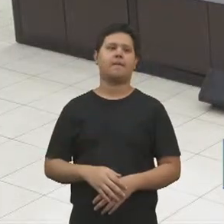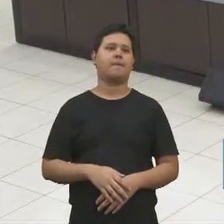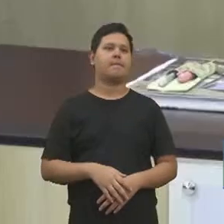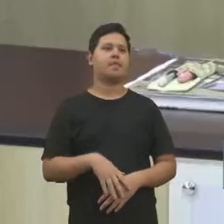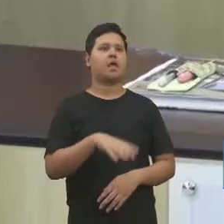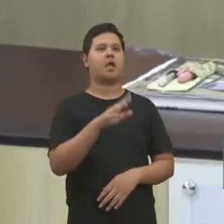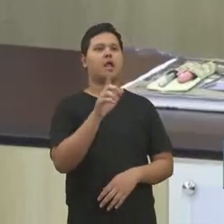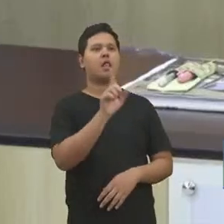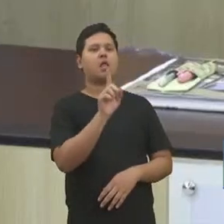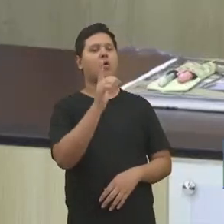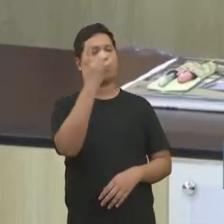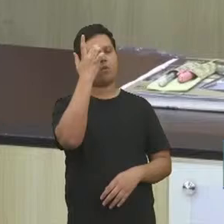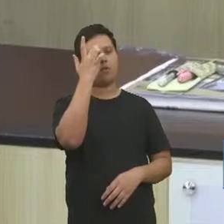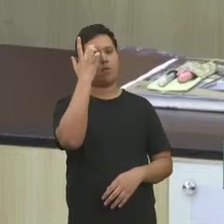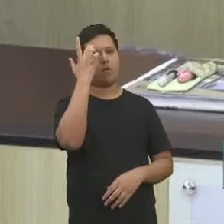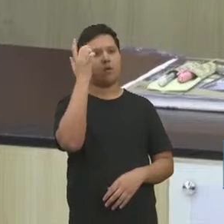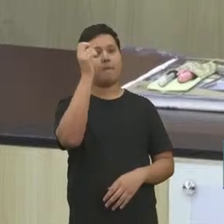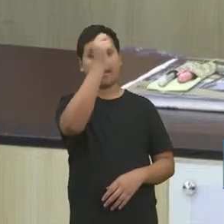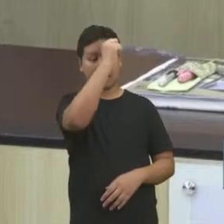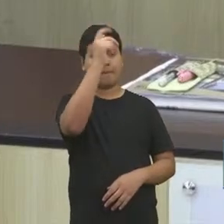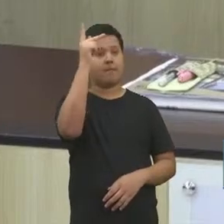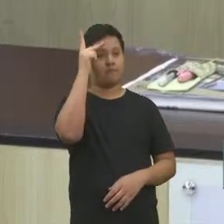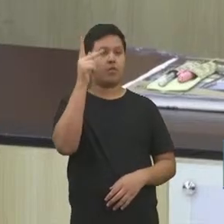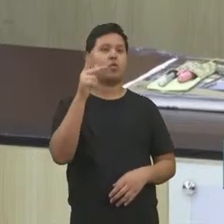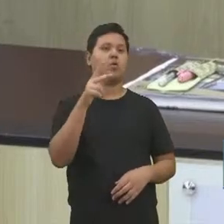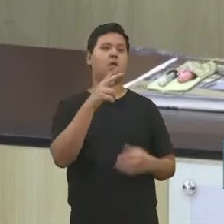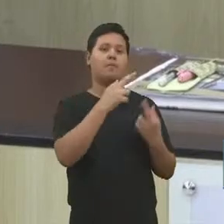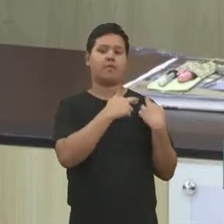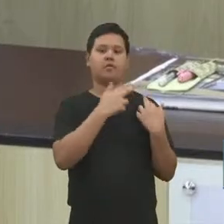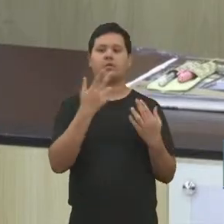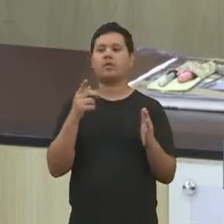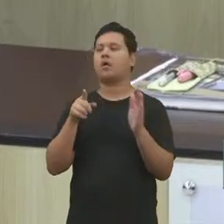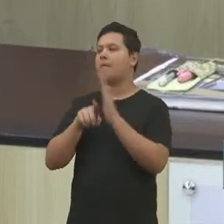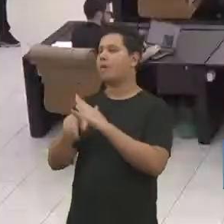conduzido pela prefeitura. Depois, qual que é o número da resolução, por favor? A resolução